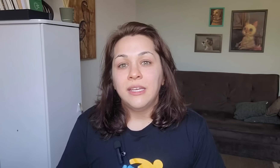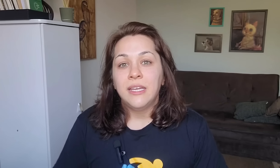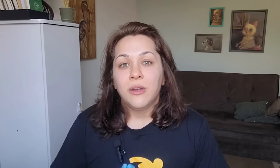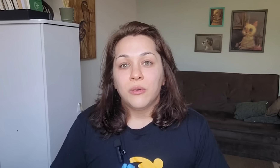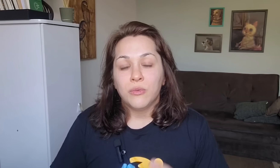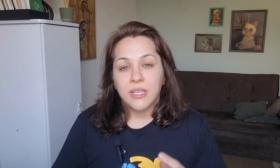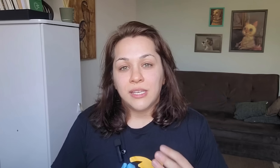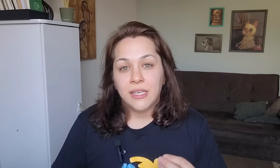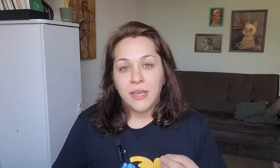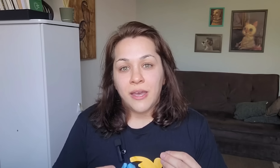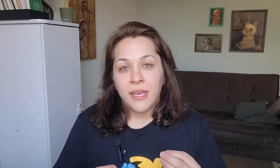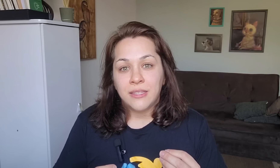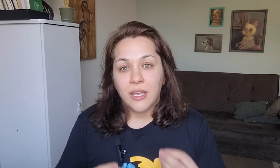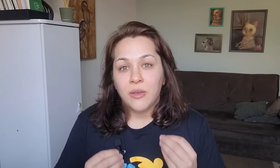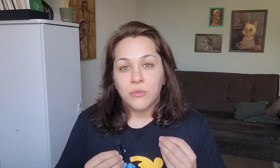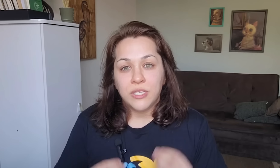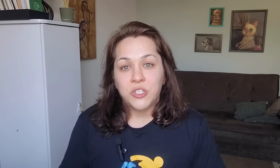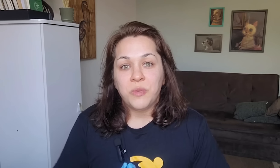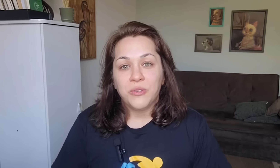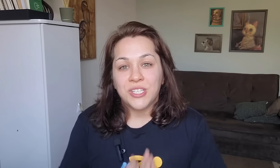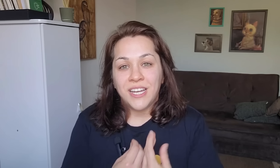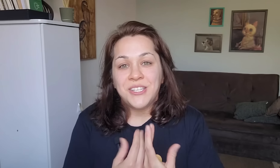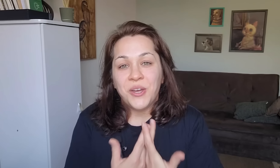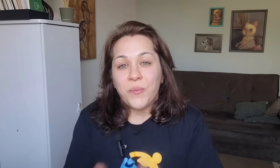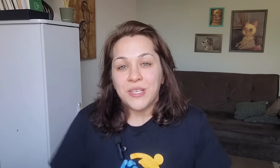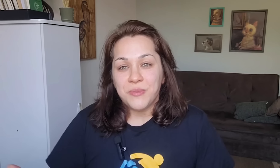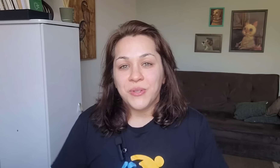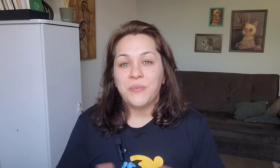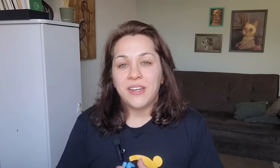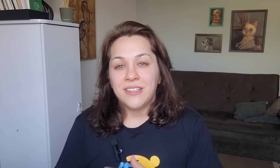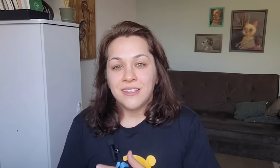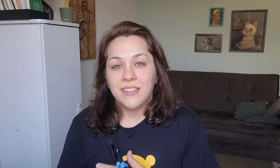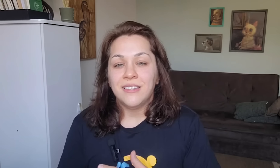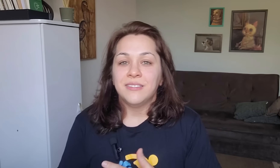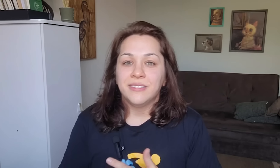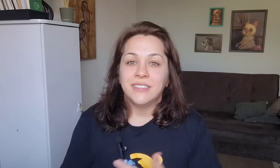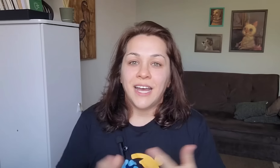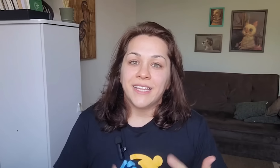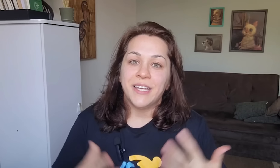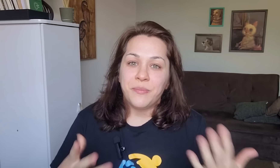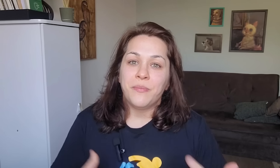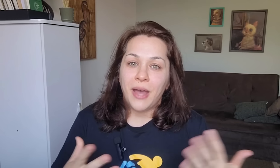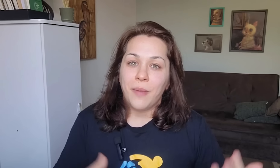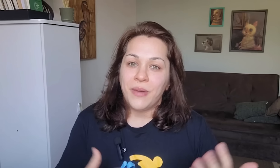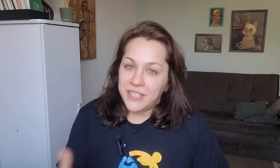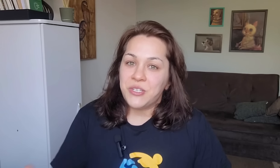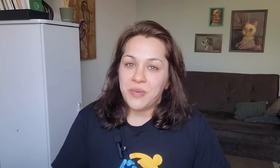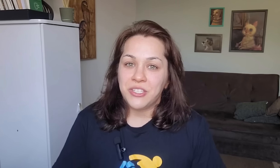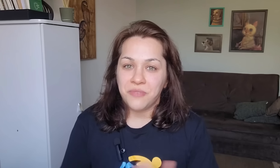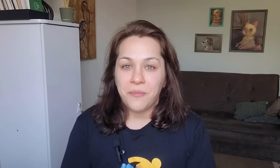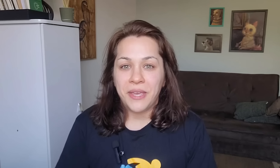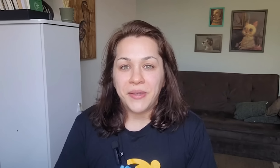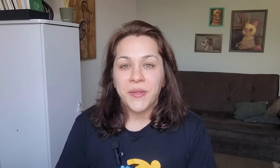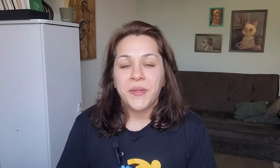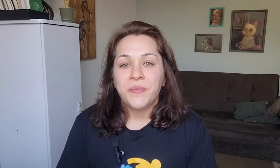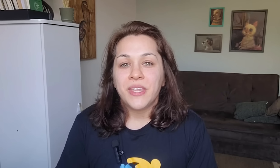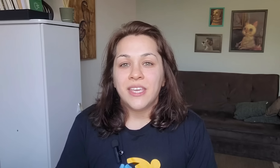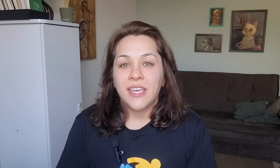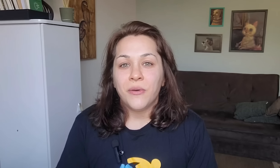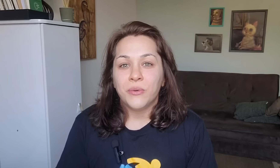Pai, conseguir ter um sentimento de gratidão, mesmo quando parece que nada aparentemente vá